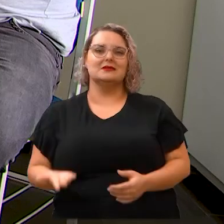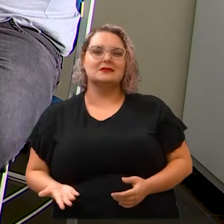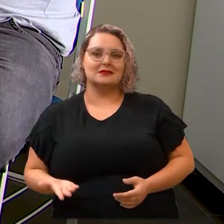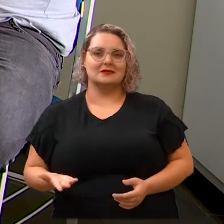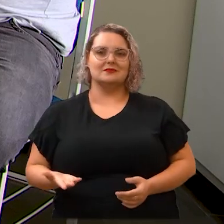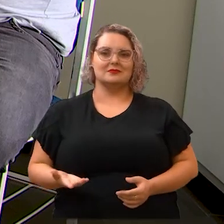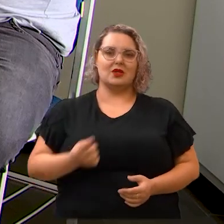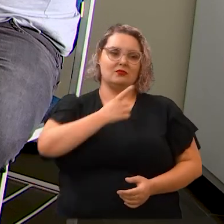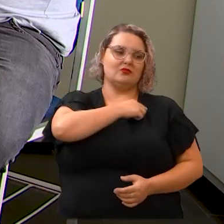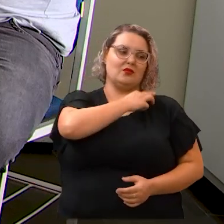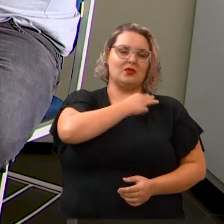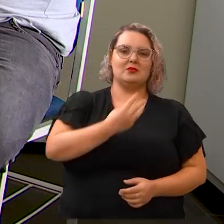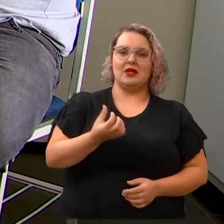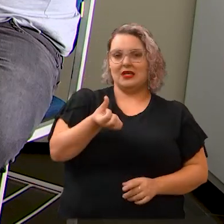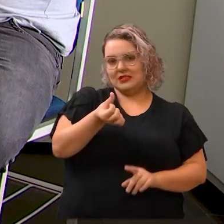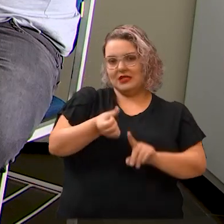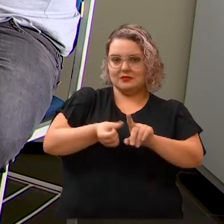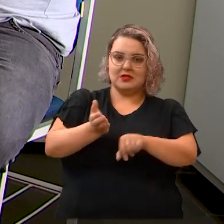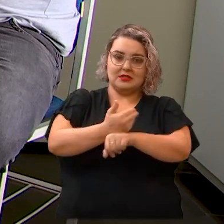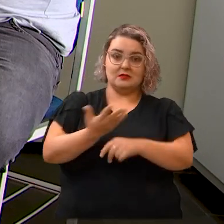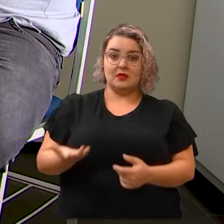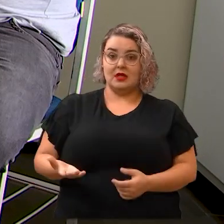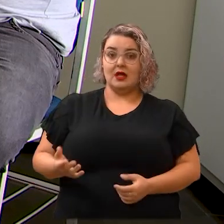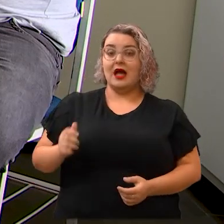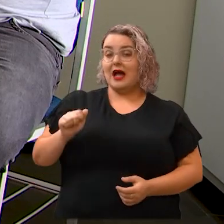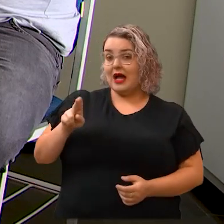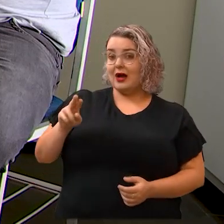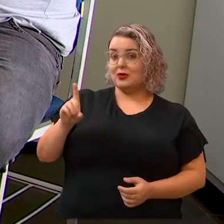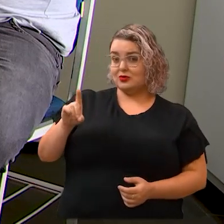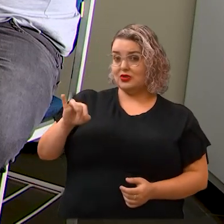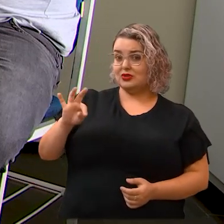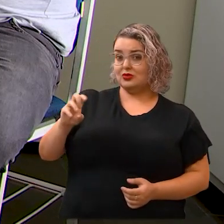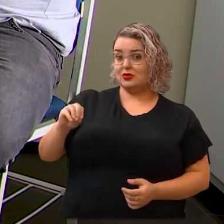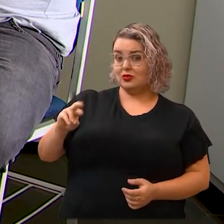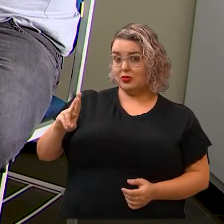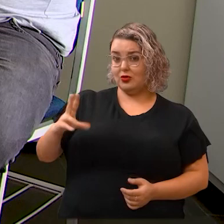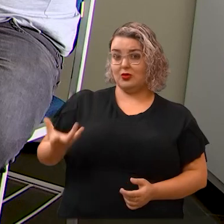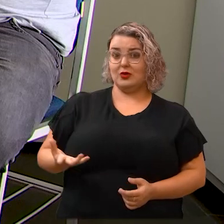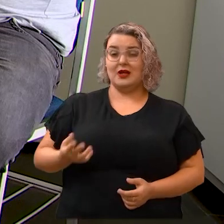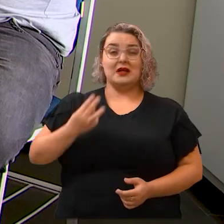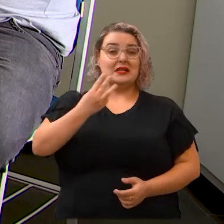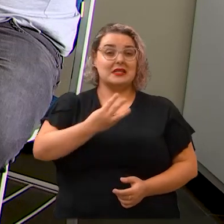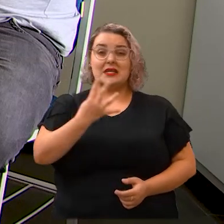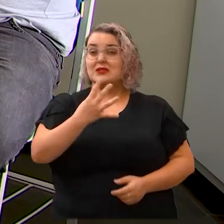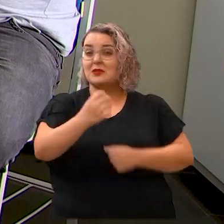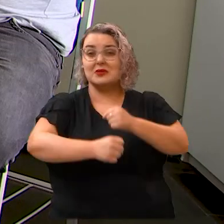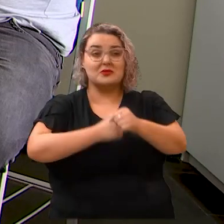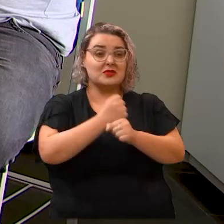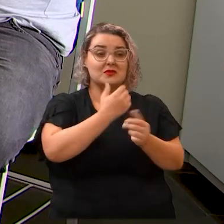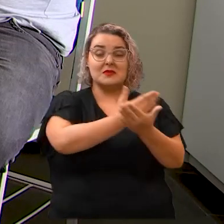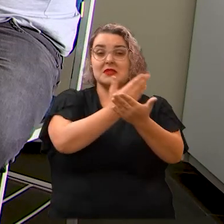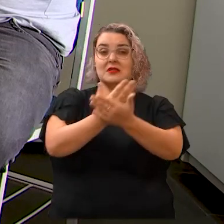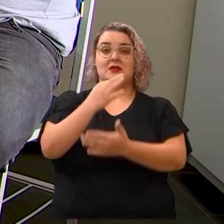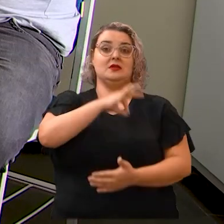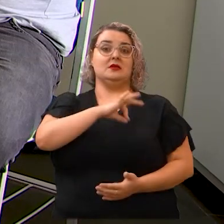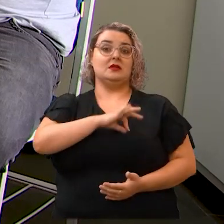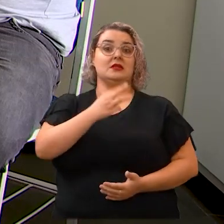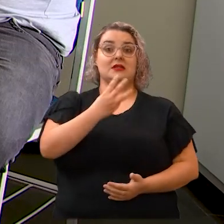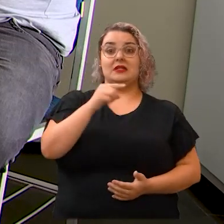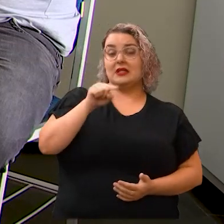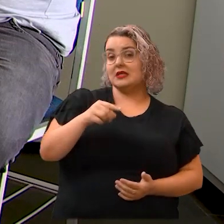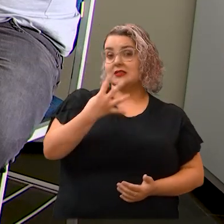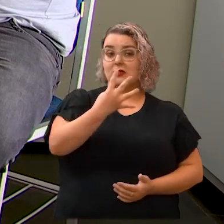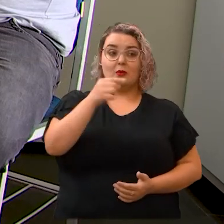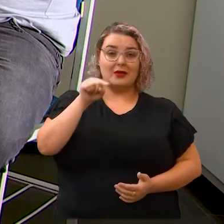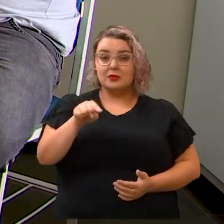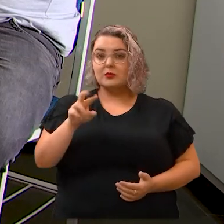concursos como por exemplo auditor fiscal da Receita Federal Tem gente que estuda três quatro anos e não é demérito nenhum Às vezes você ganha um salário aí de